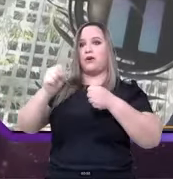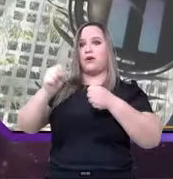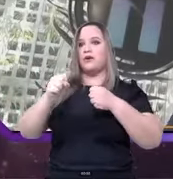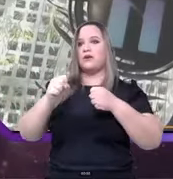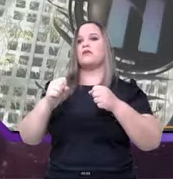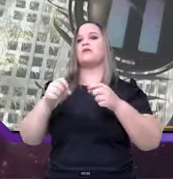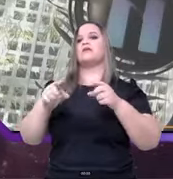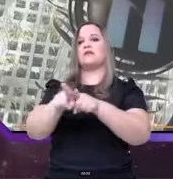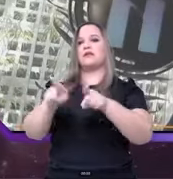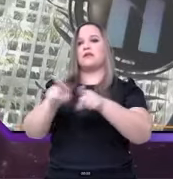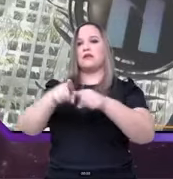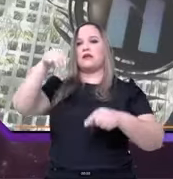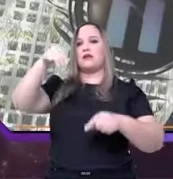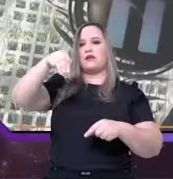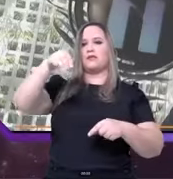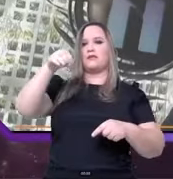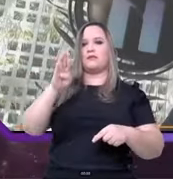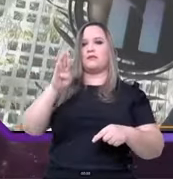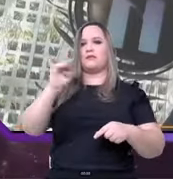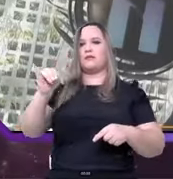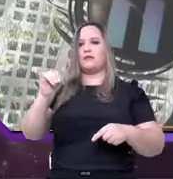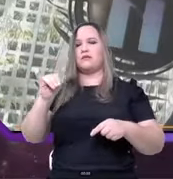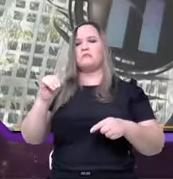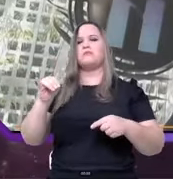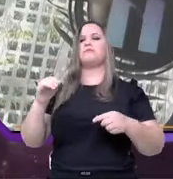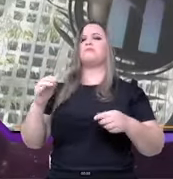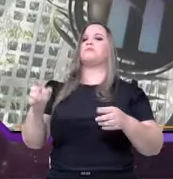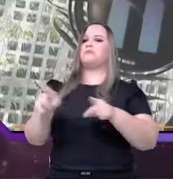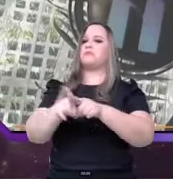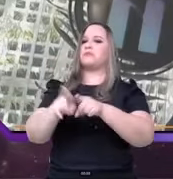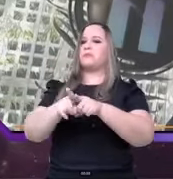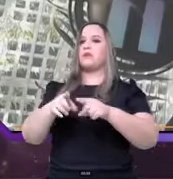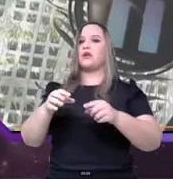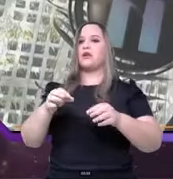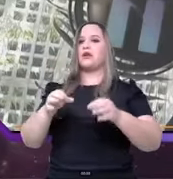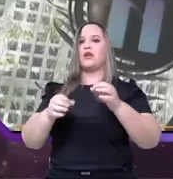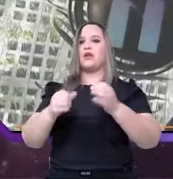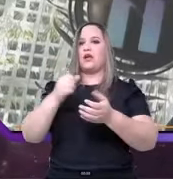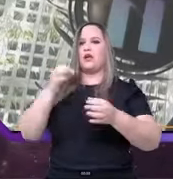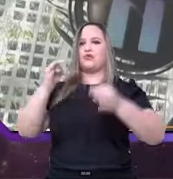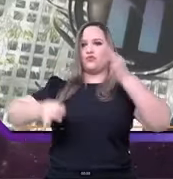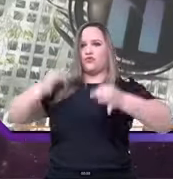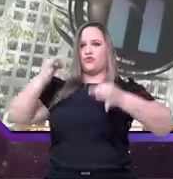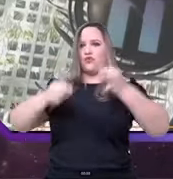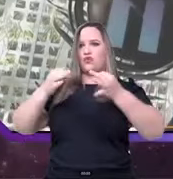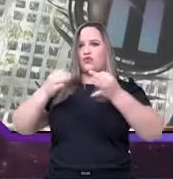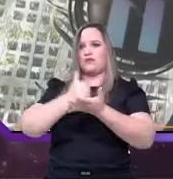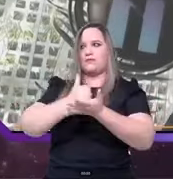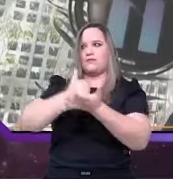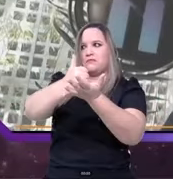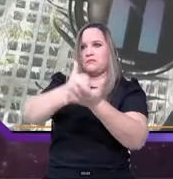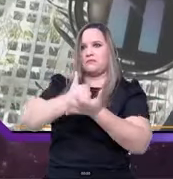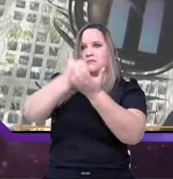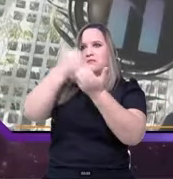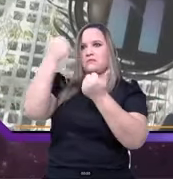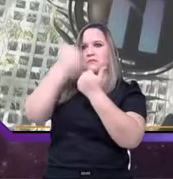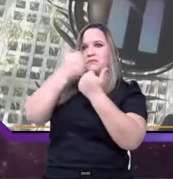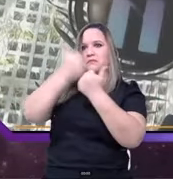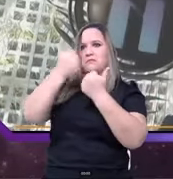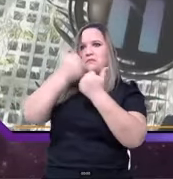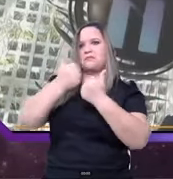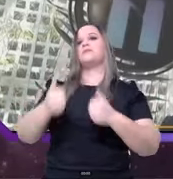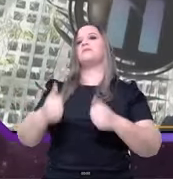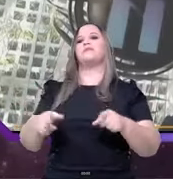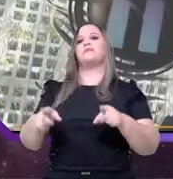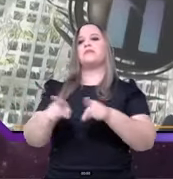com ênfase na gestão pública, foi juiz auxiliar do Tribunal da Presidência do Tribunal de Justiça nas